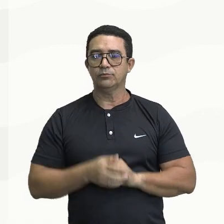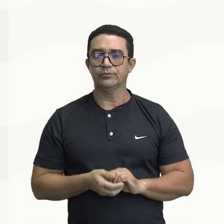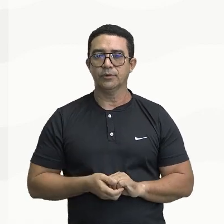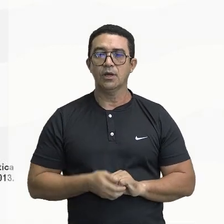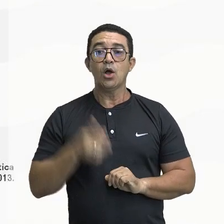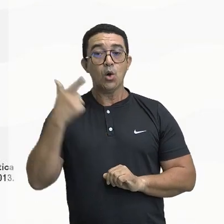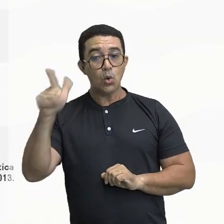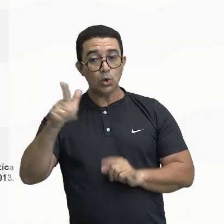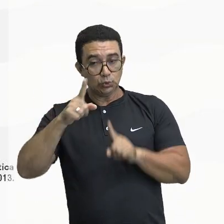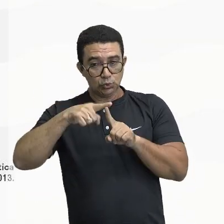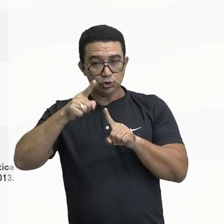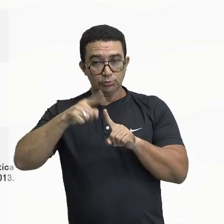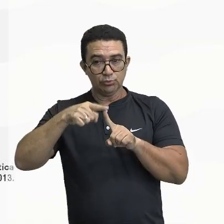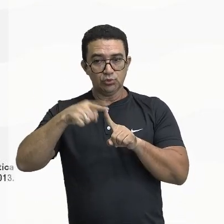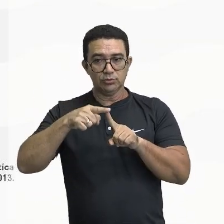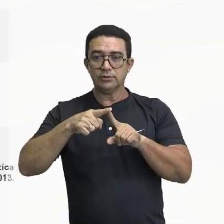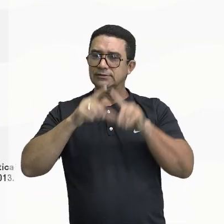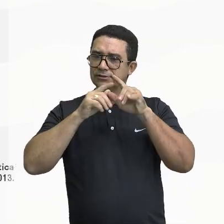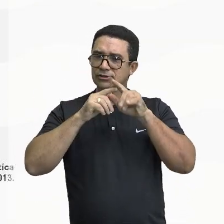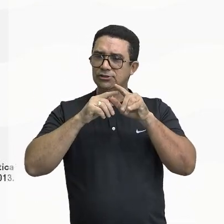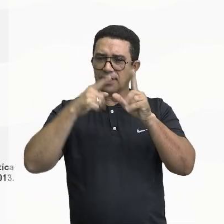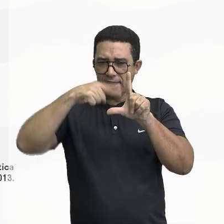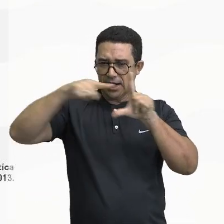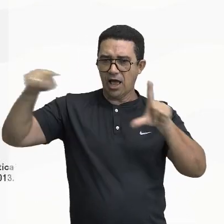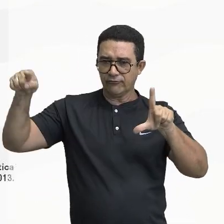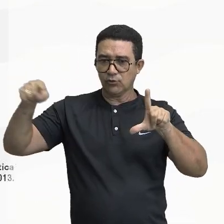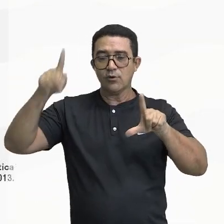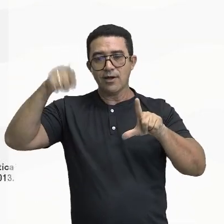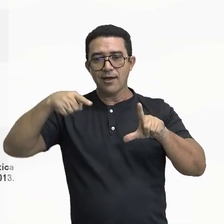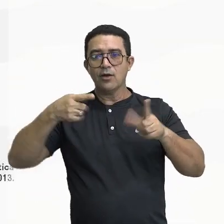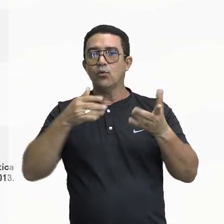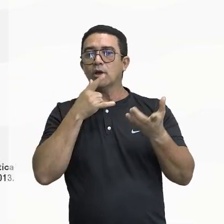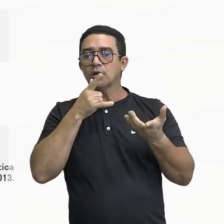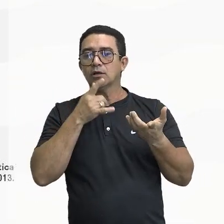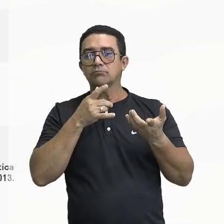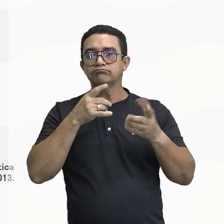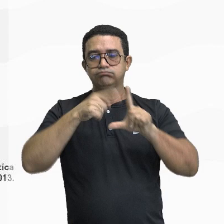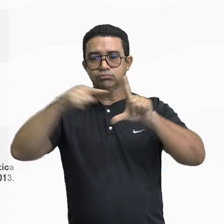tem também de divulgação é o gráfico de setores. Nós